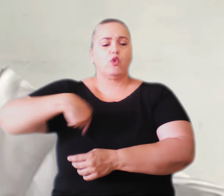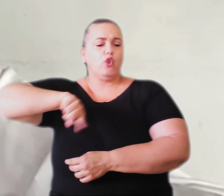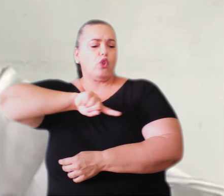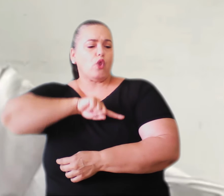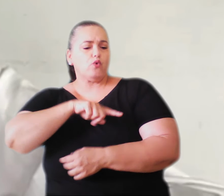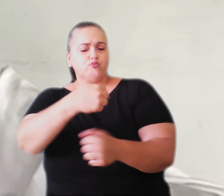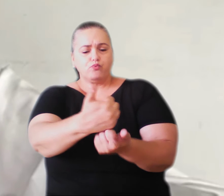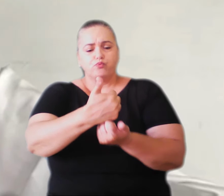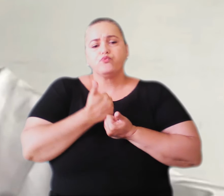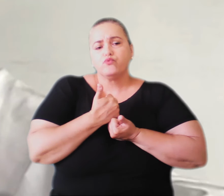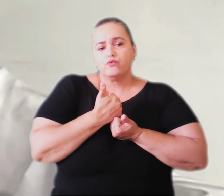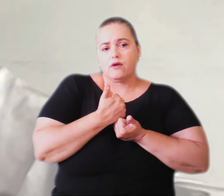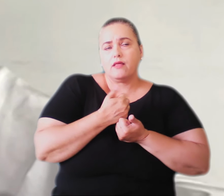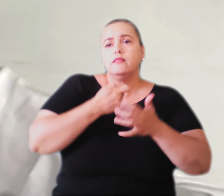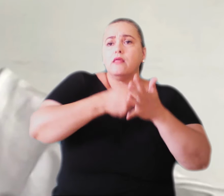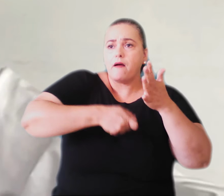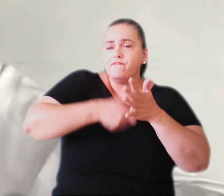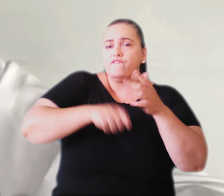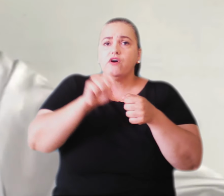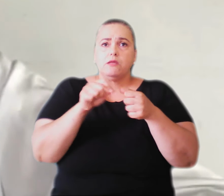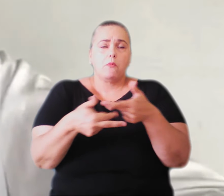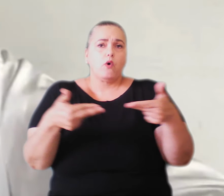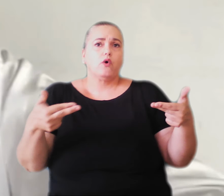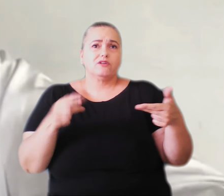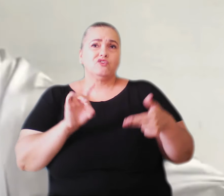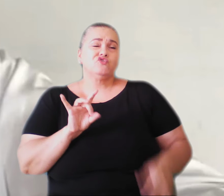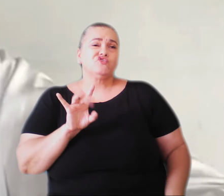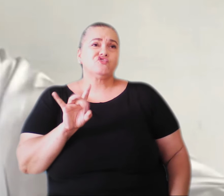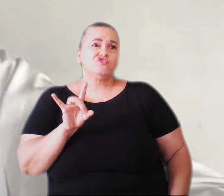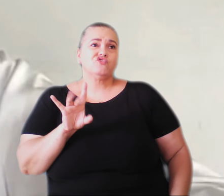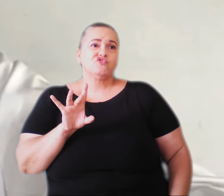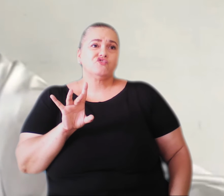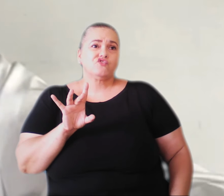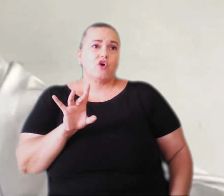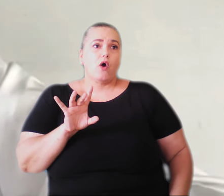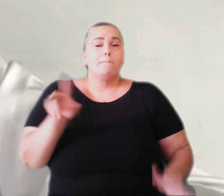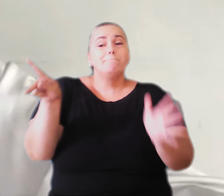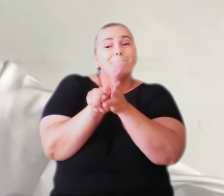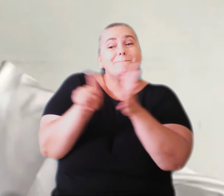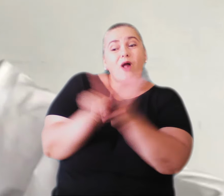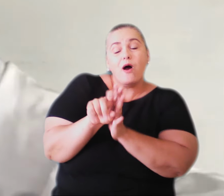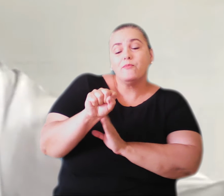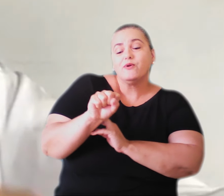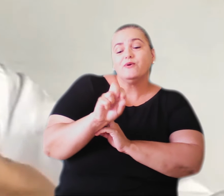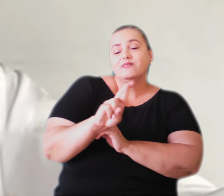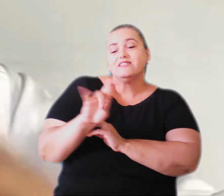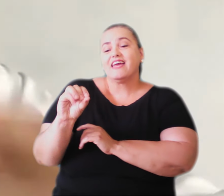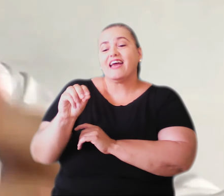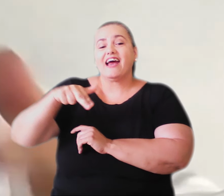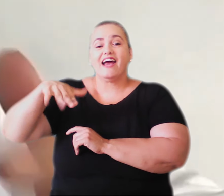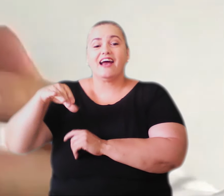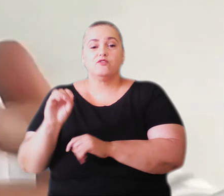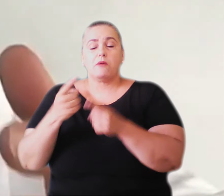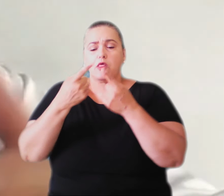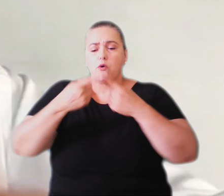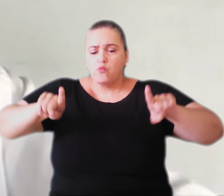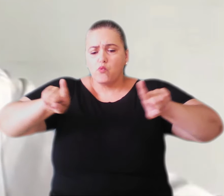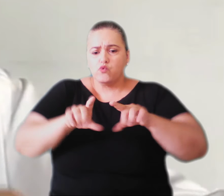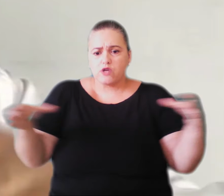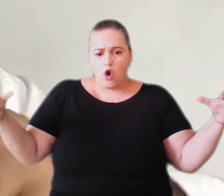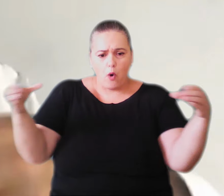alcance tentamos fazer algo que não fosse somente para os serranos, fosse para os colegas, fosse para a música gaúcha como um